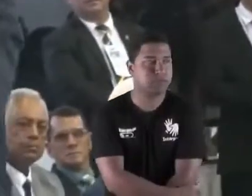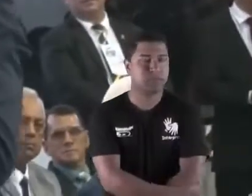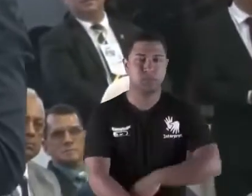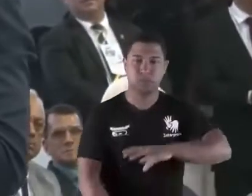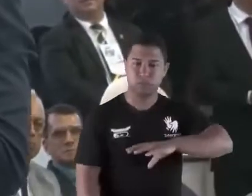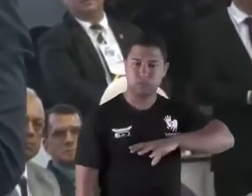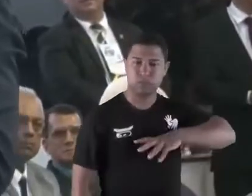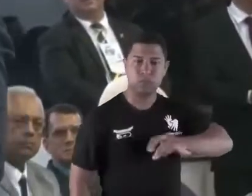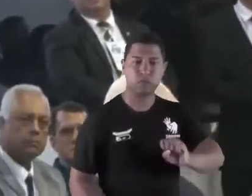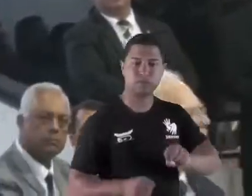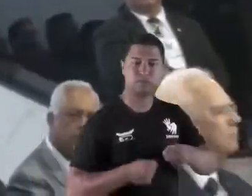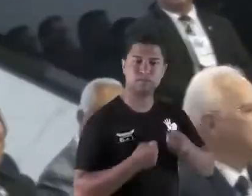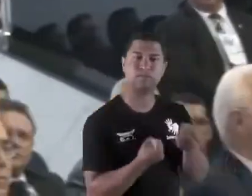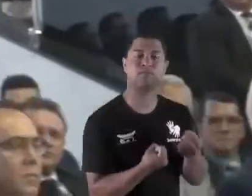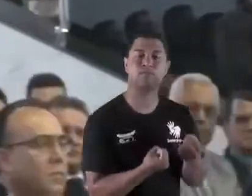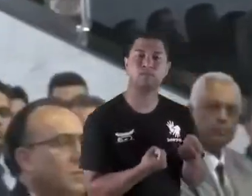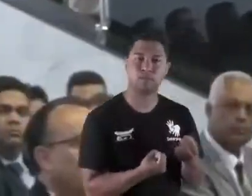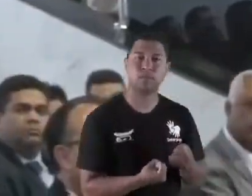força de boi,